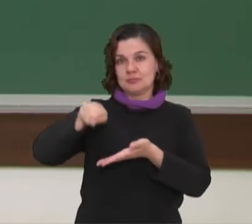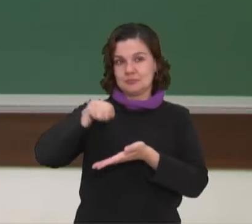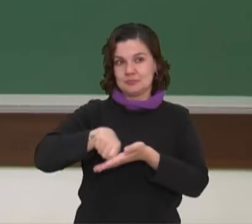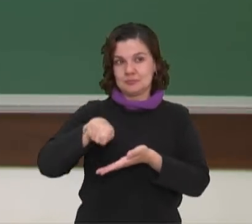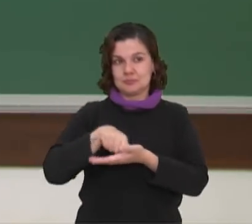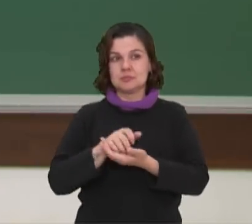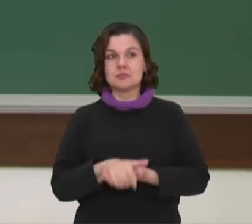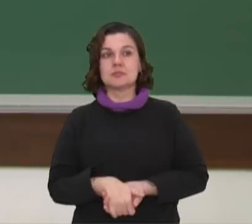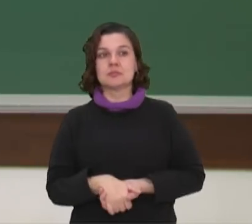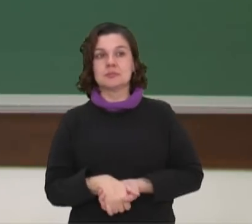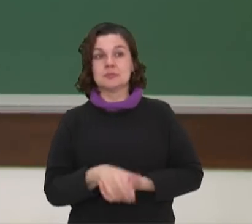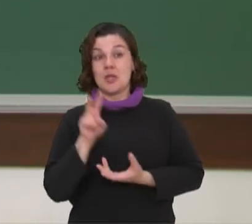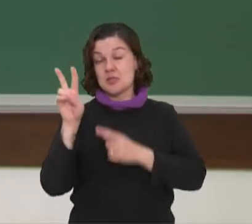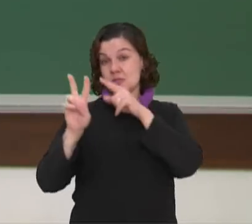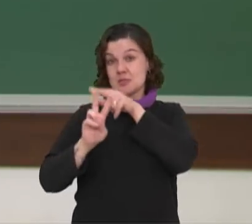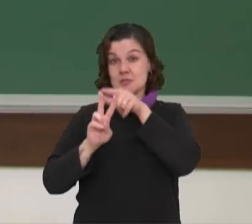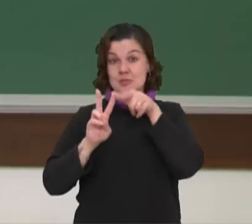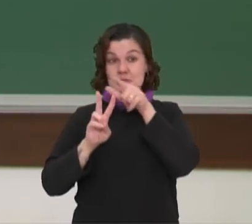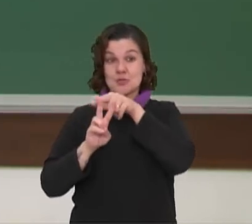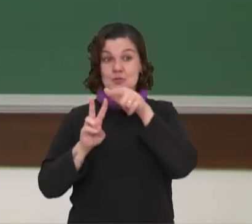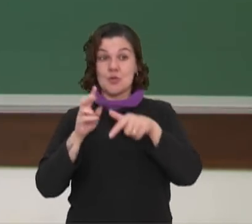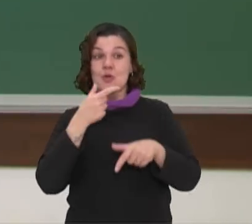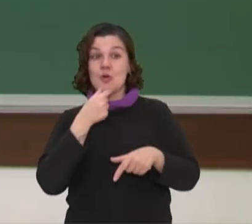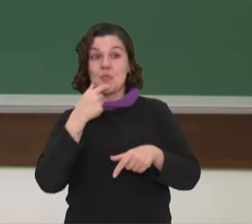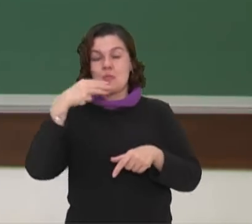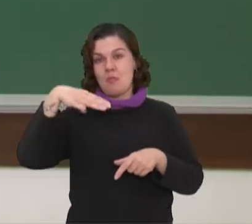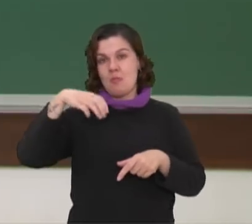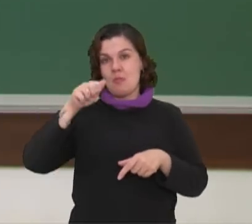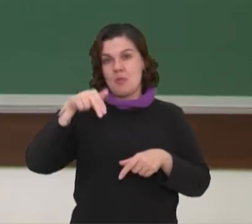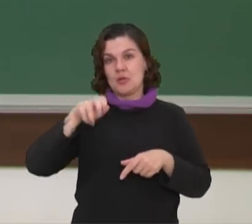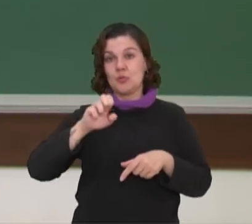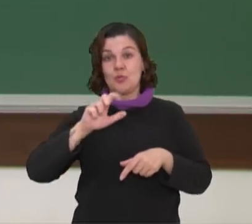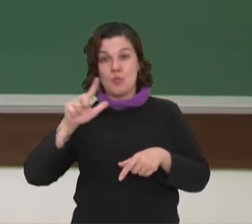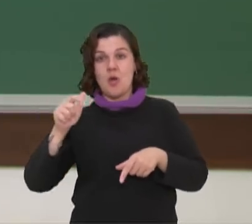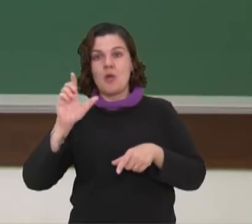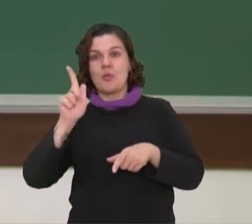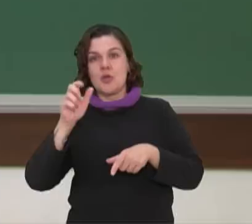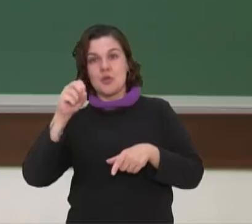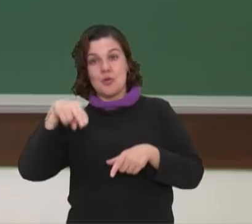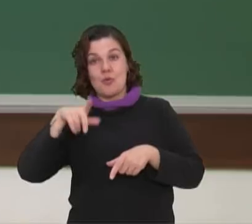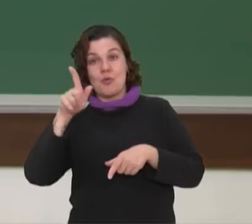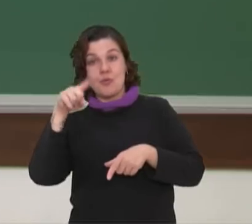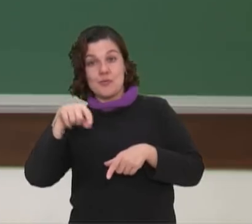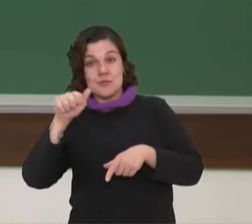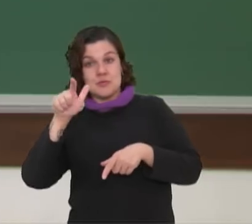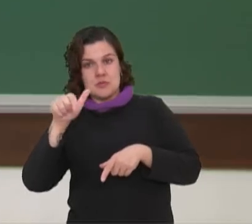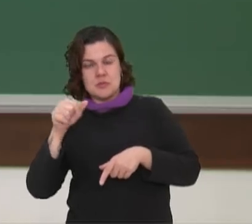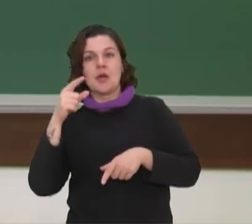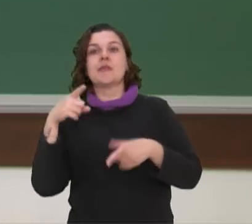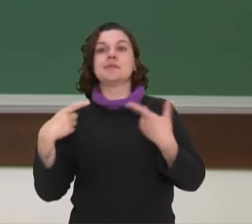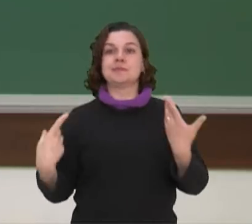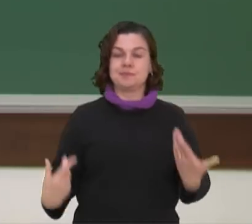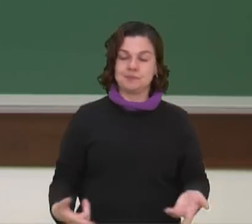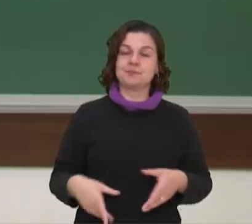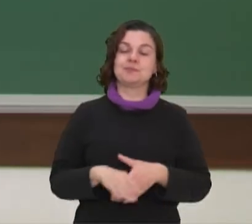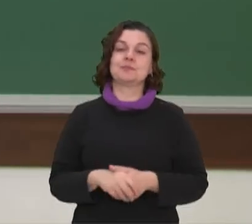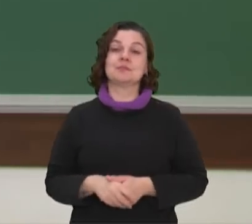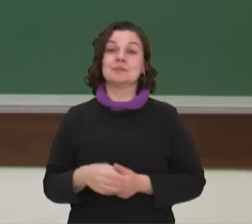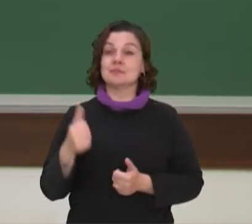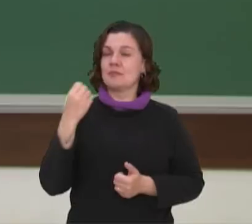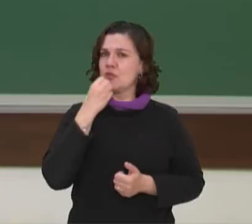Gonzaga. Esses aí participaram inclusive da Inconfidência Mineira, tá lembrado lá? Isso, muito